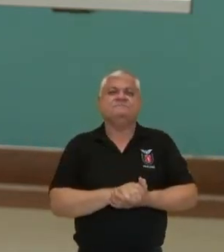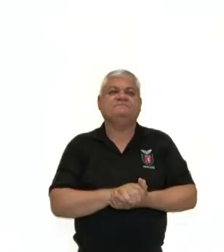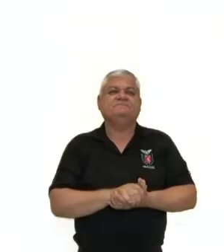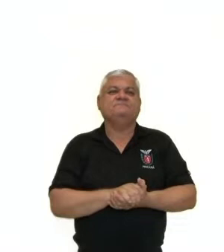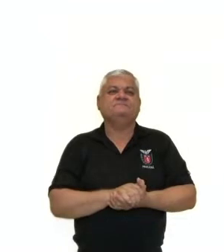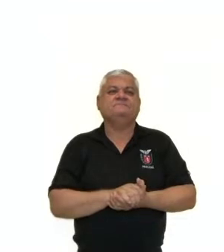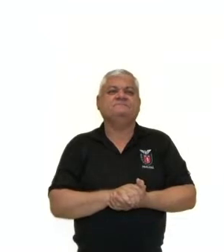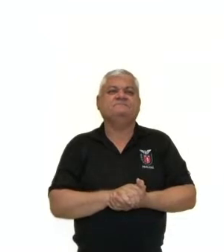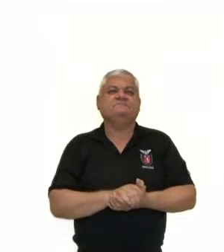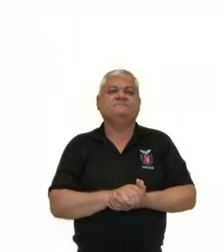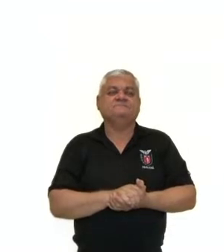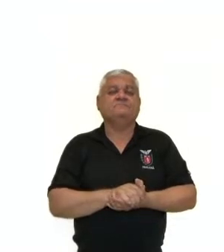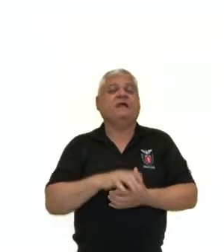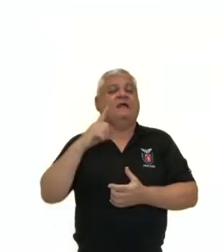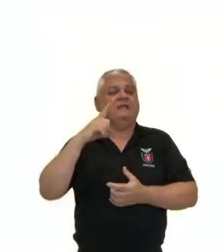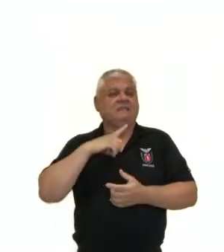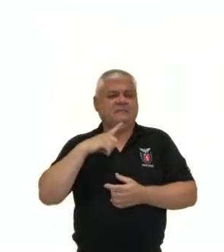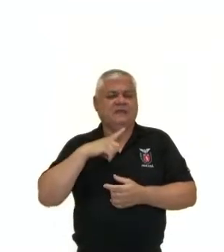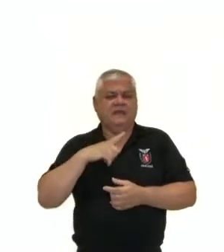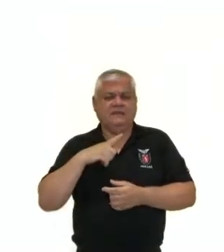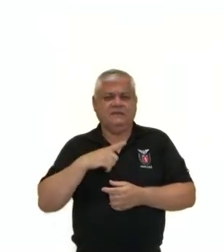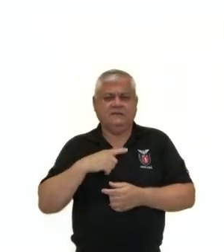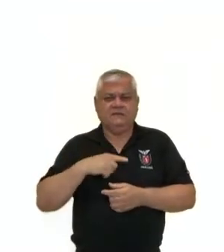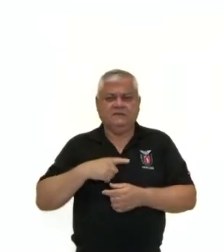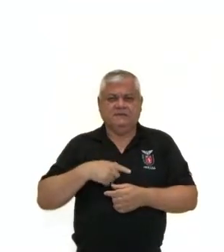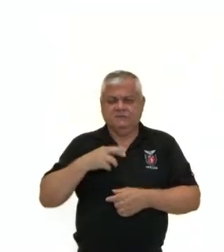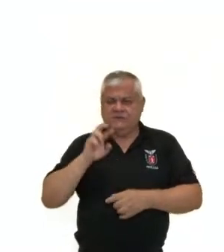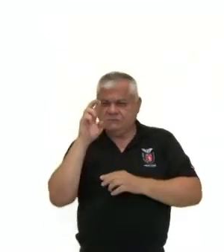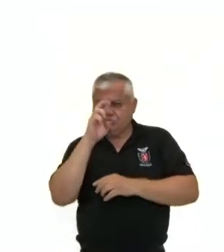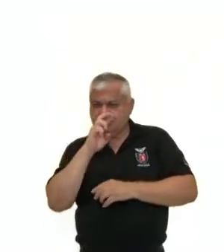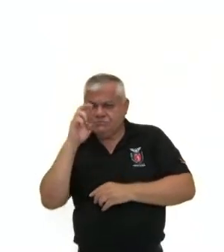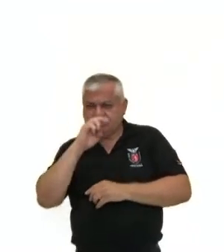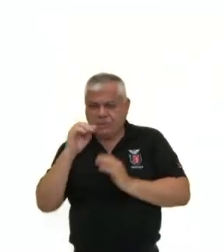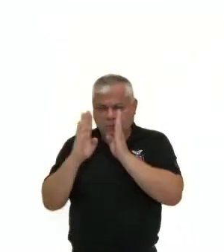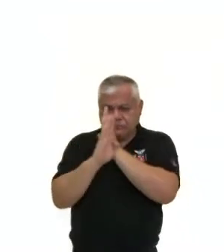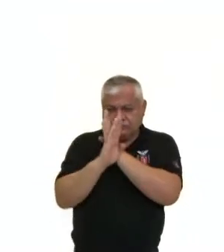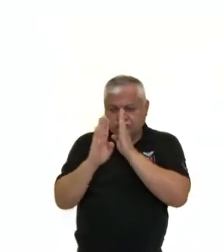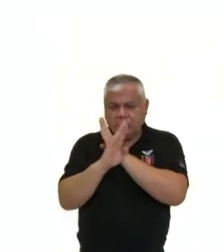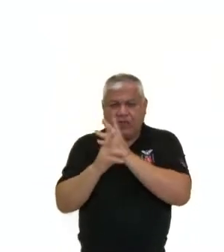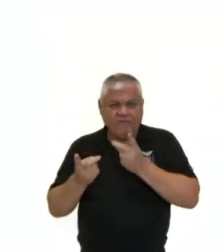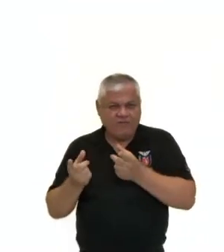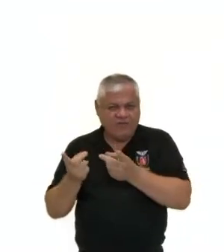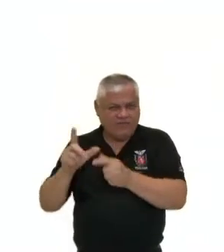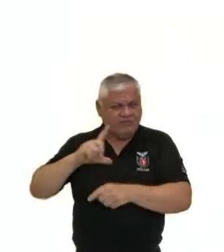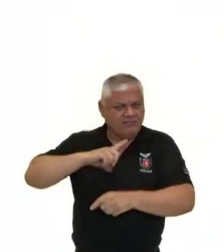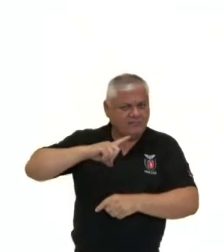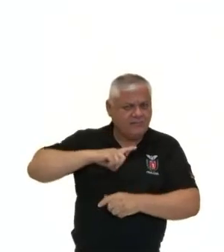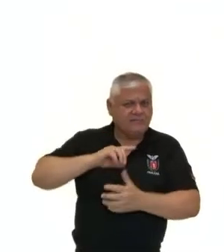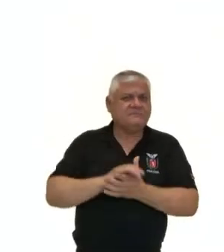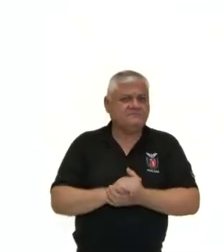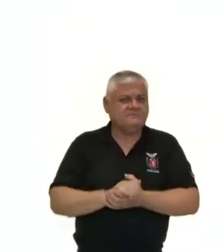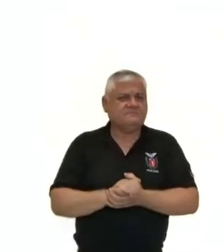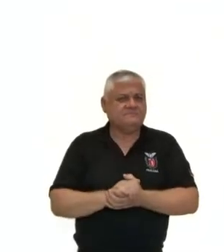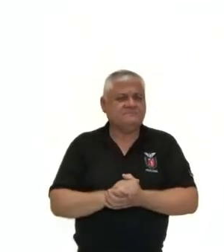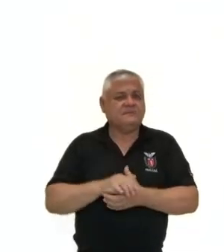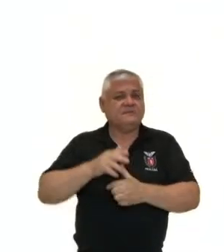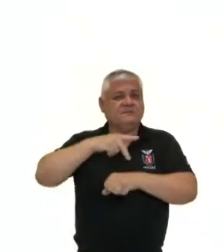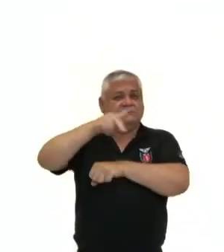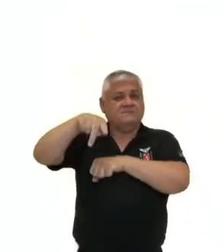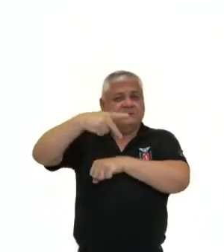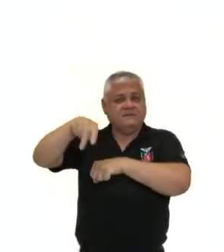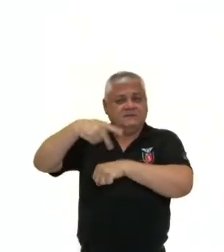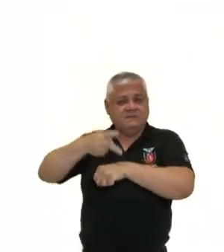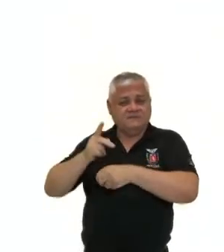é bem existe alguma fiscalização na venda do petróleo as alianças as mudanças envolvendo os países do Oriente Médio